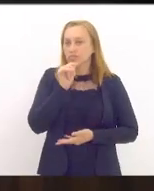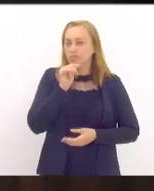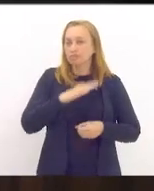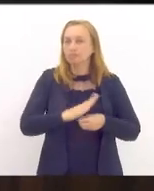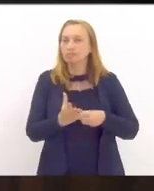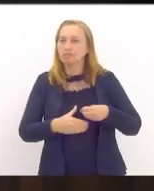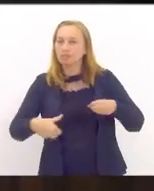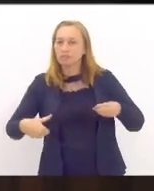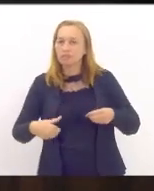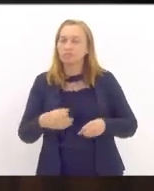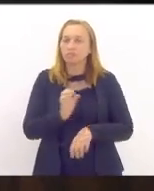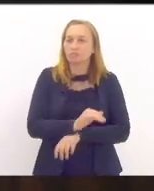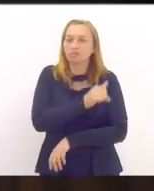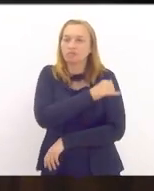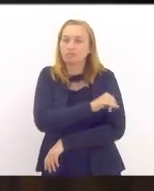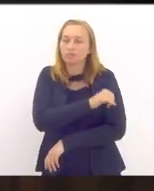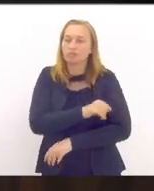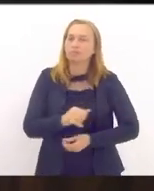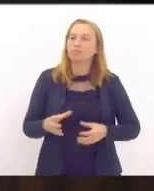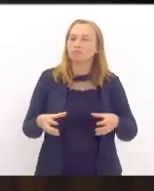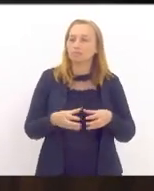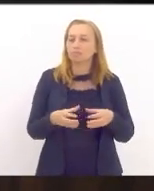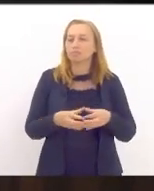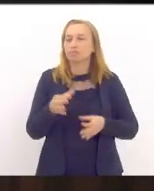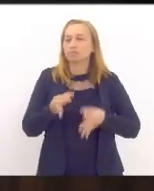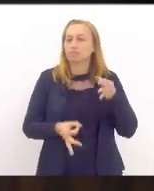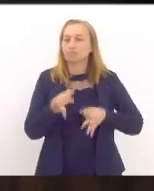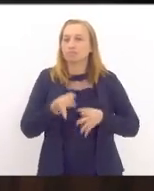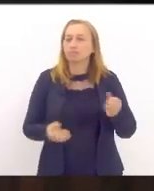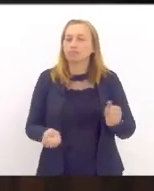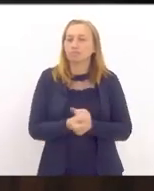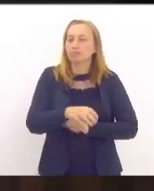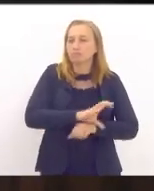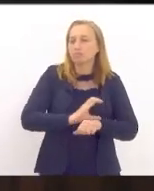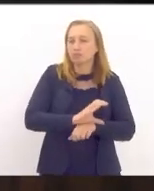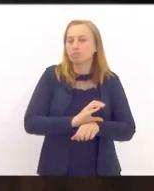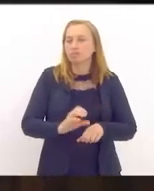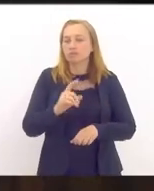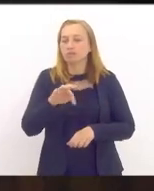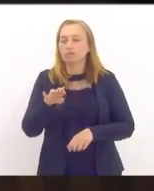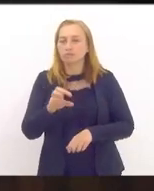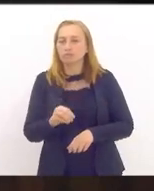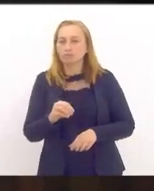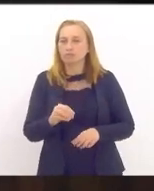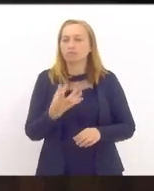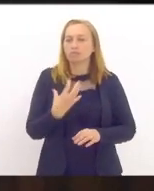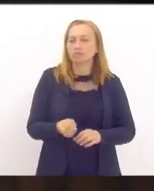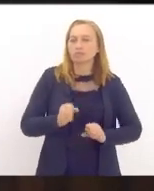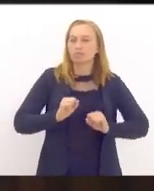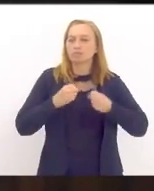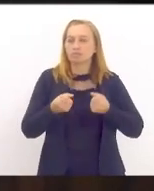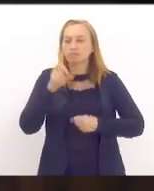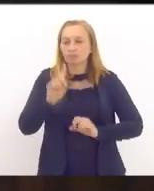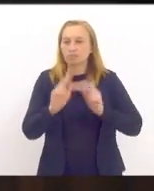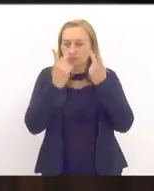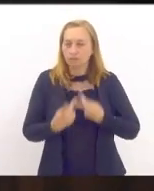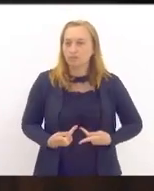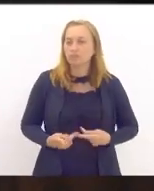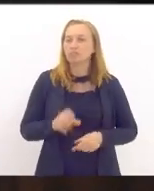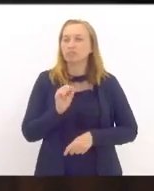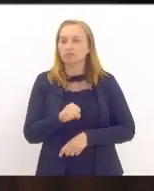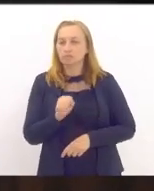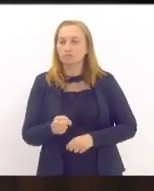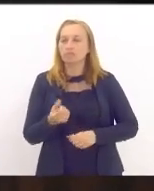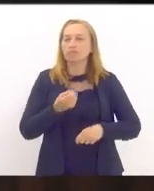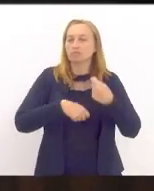sanitária do Rio de Janeiro pareceres da comissão de convenção pela condicionalidade saneamento ambiental favorável defesa dos direitos humanos e cidadania favorável economia